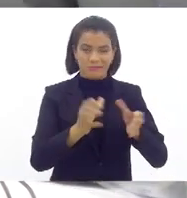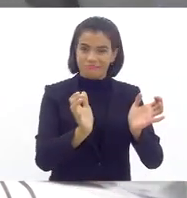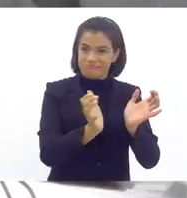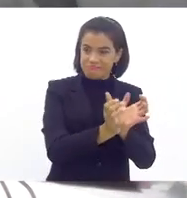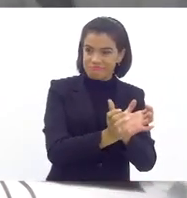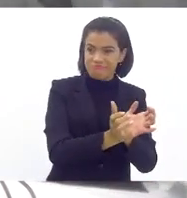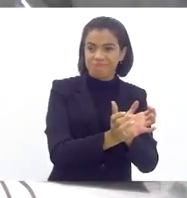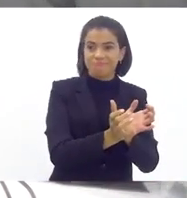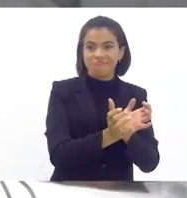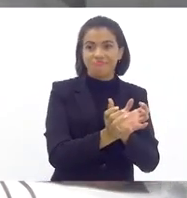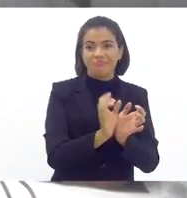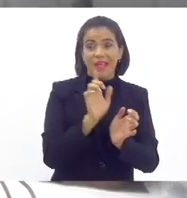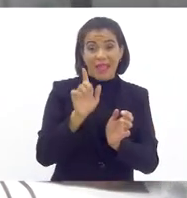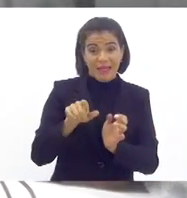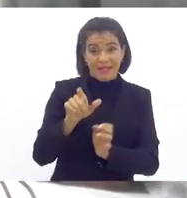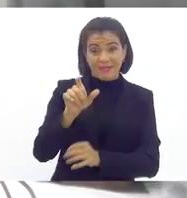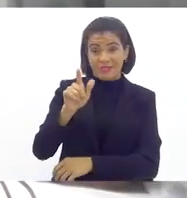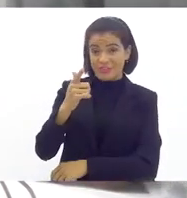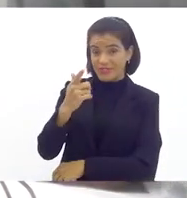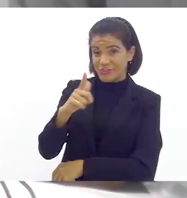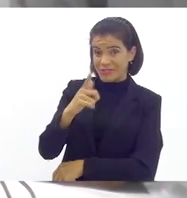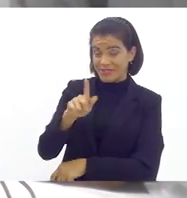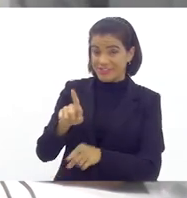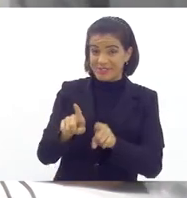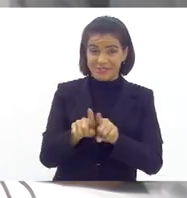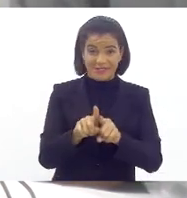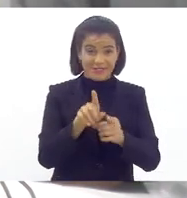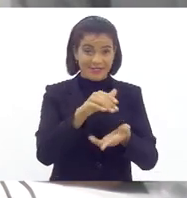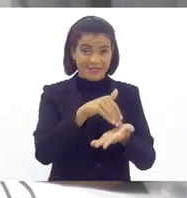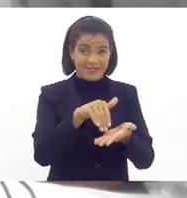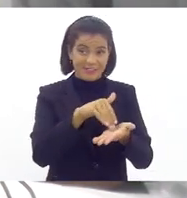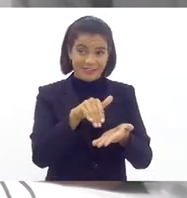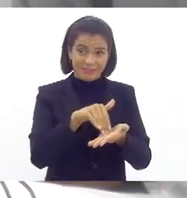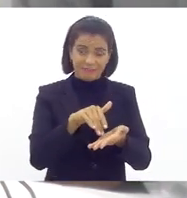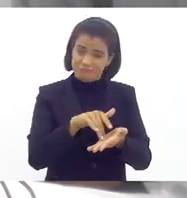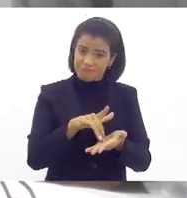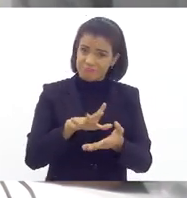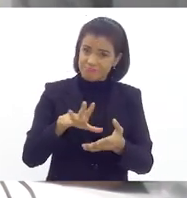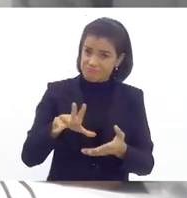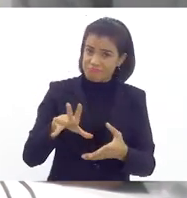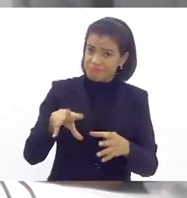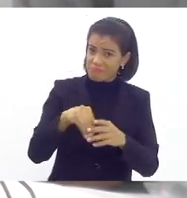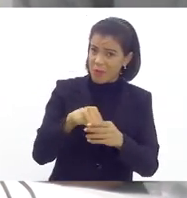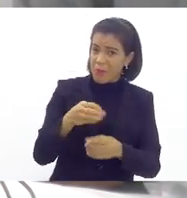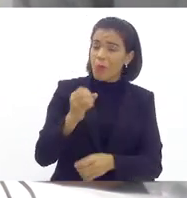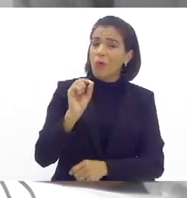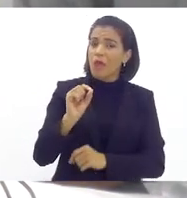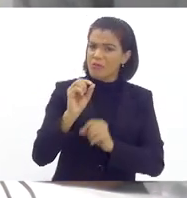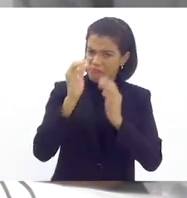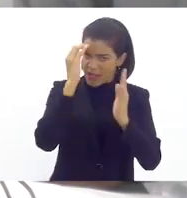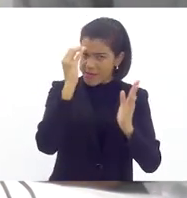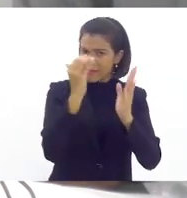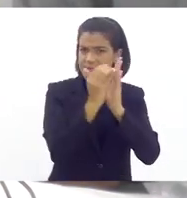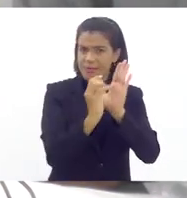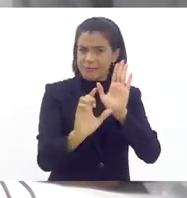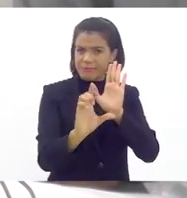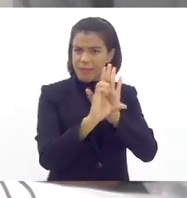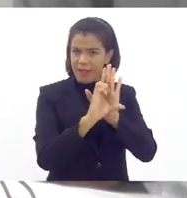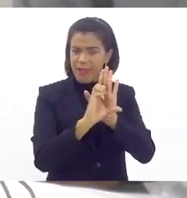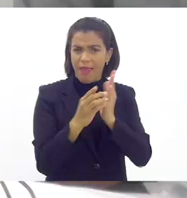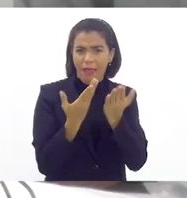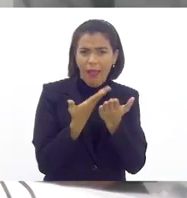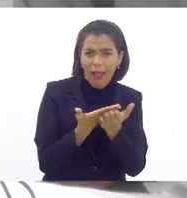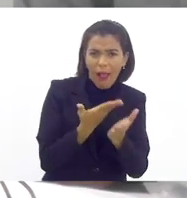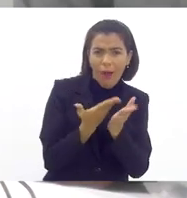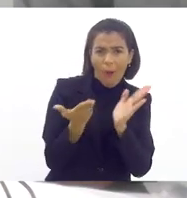essa gerência e essa secretaria estão, em boa parte, cumprindo a lei com aulas,